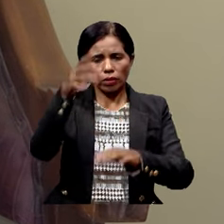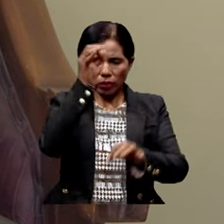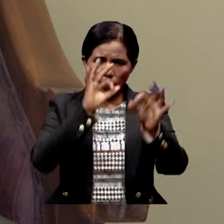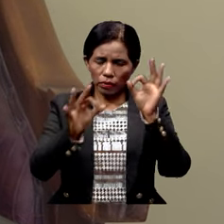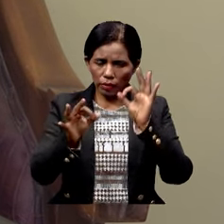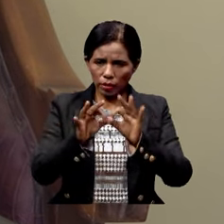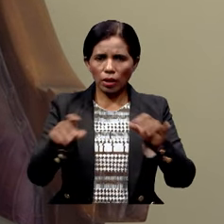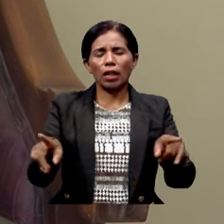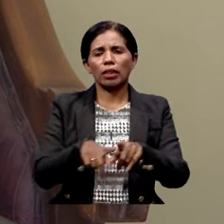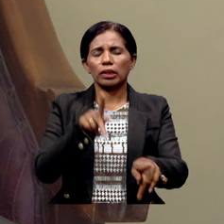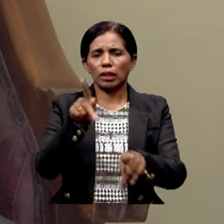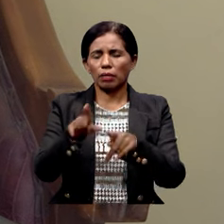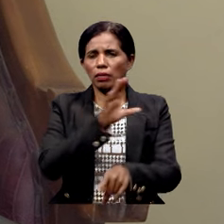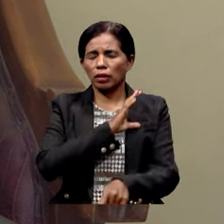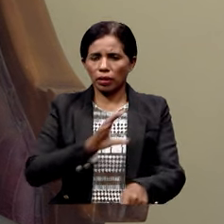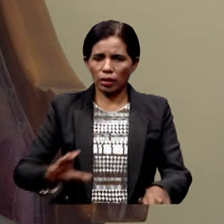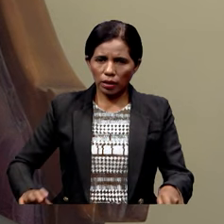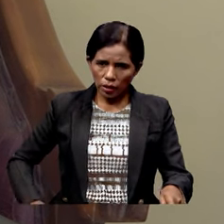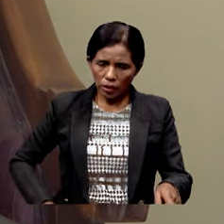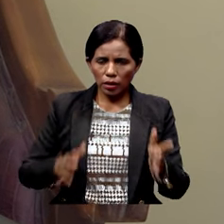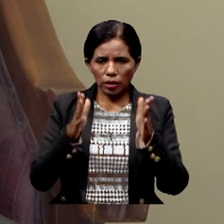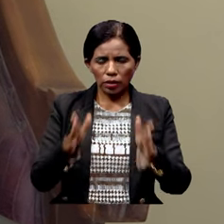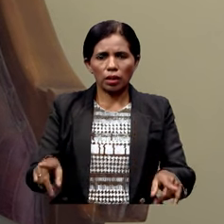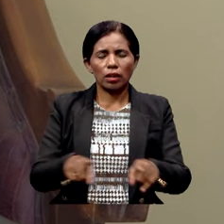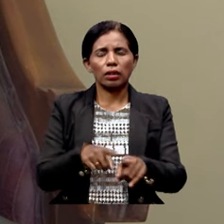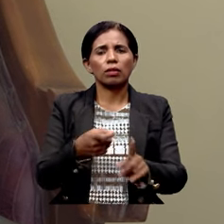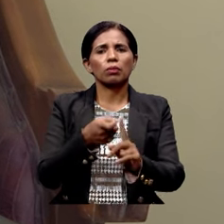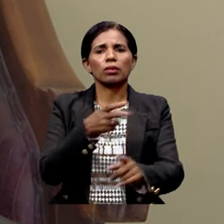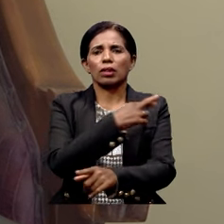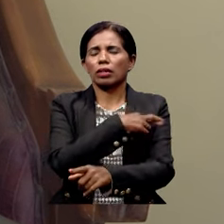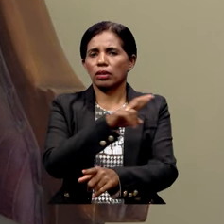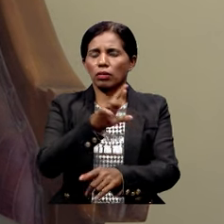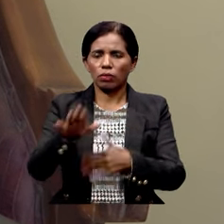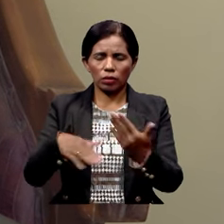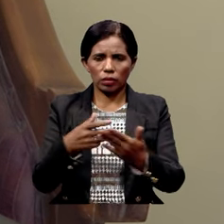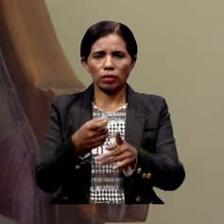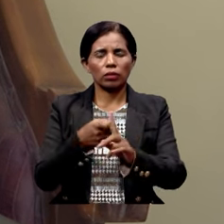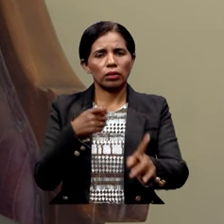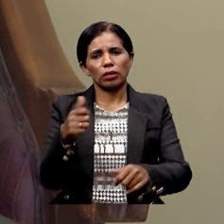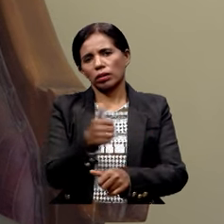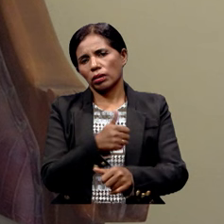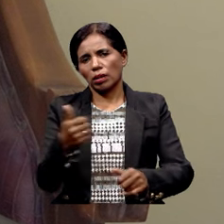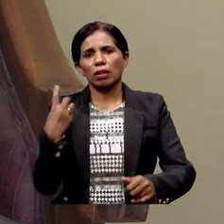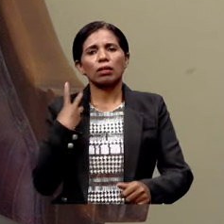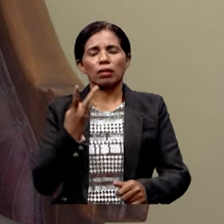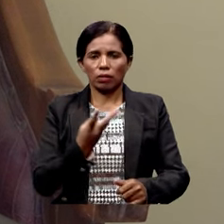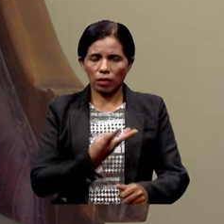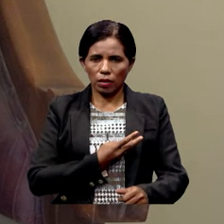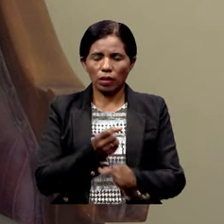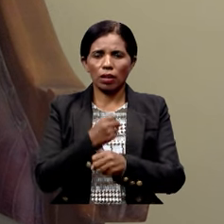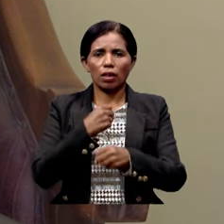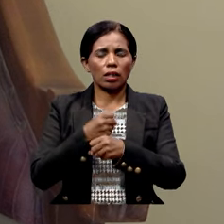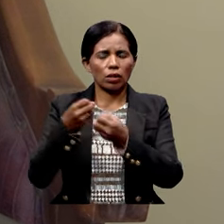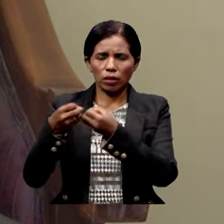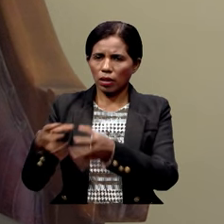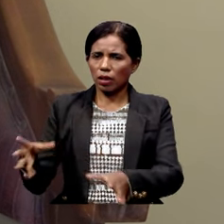nessa mensarani nessa ma fiernai nessa religião ne bedeit e tarei você parte se ele e ta halakon e